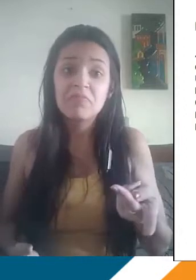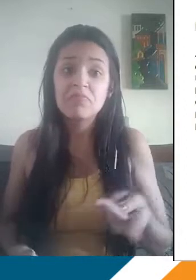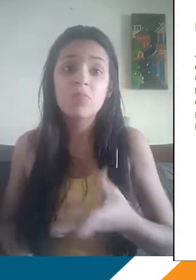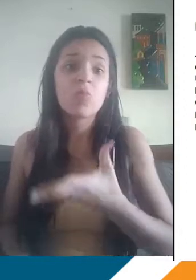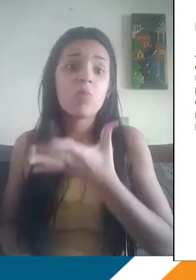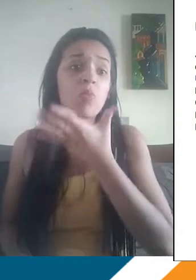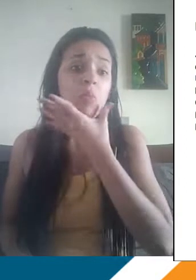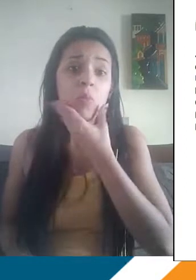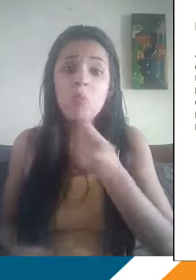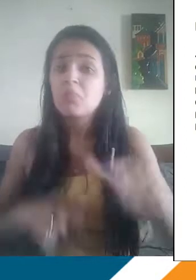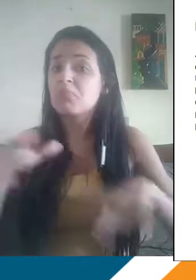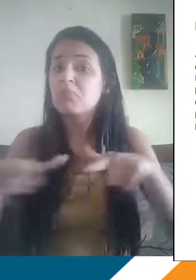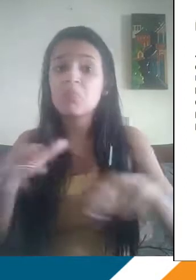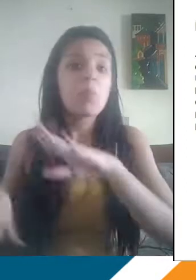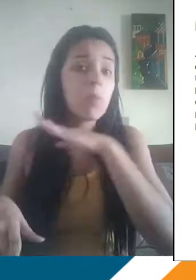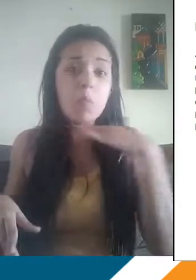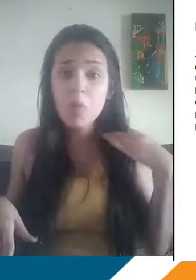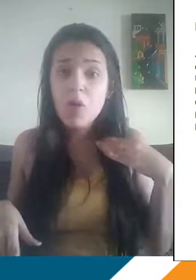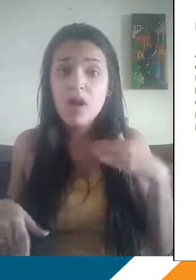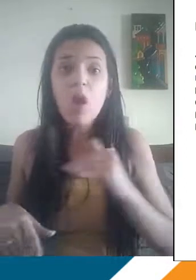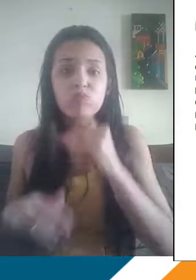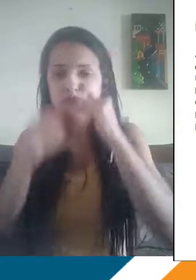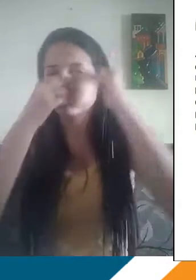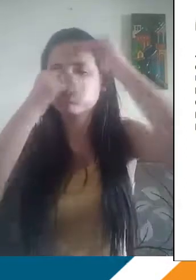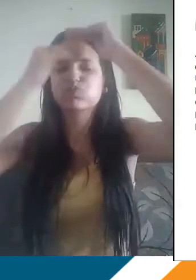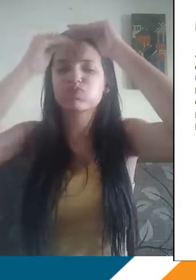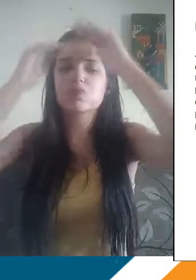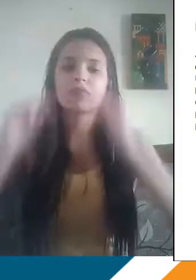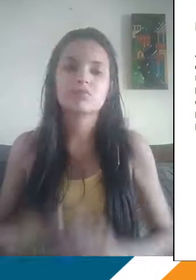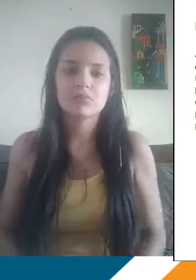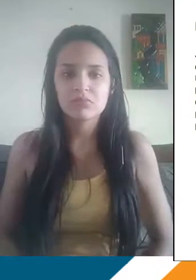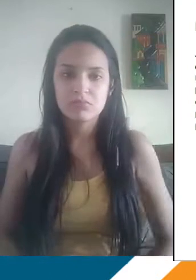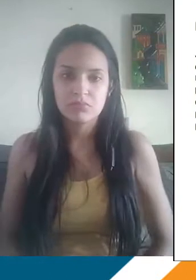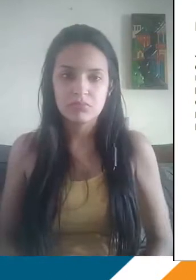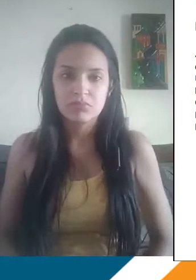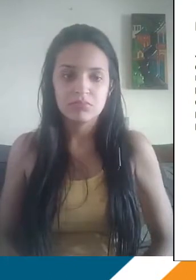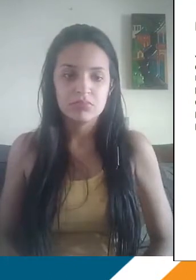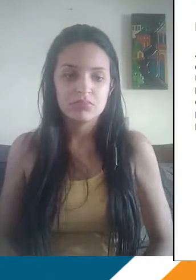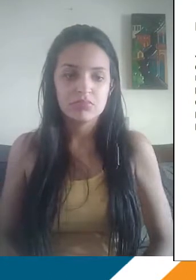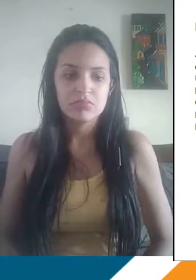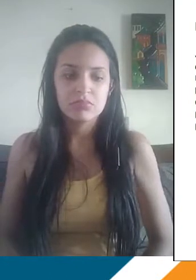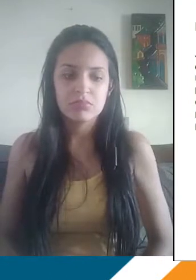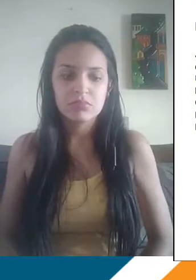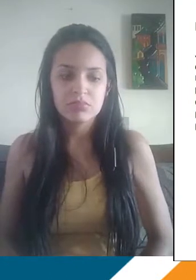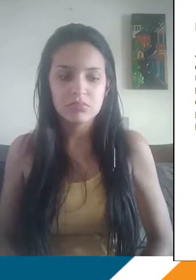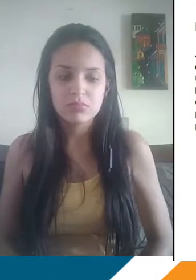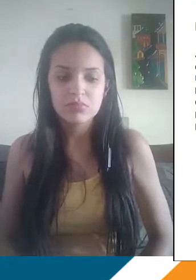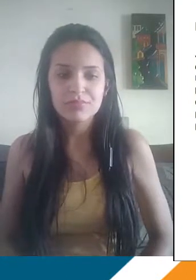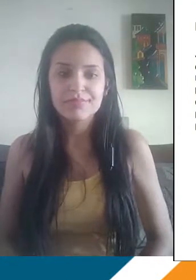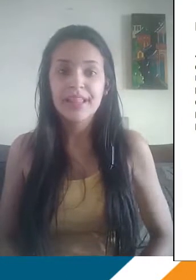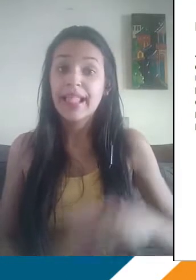afogado nessa lagoa Rodrigo de Freitas. Além disso, o gênero textual utilizado aqui é o poema Minuto, que